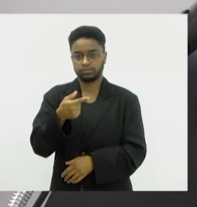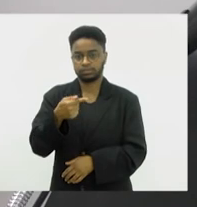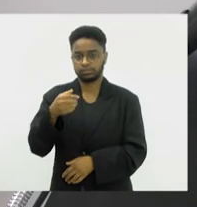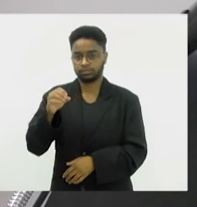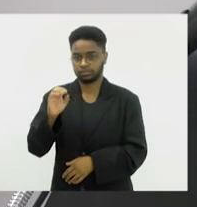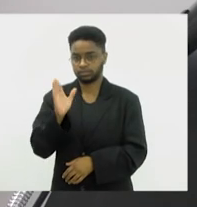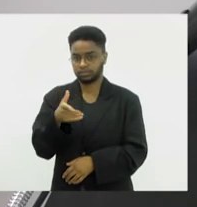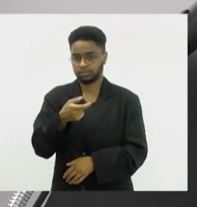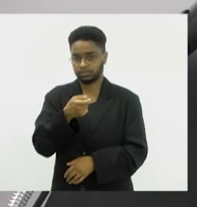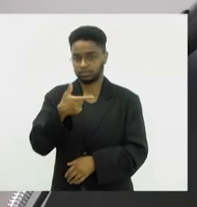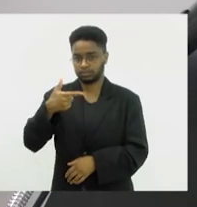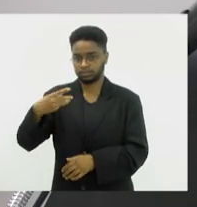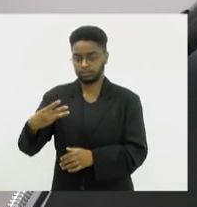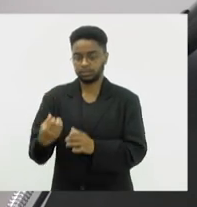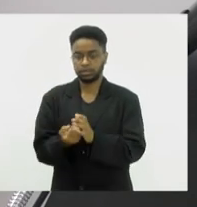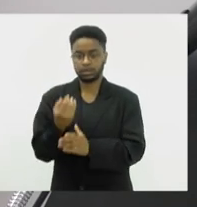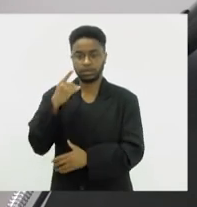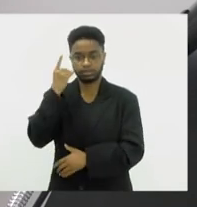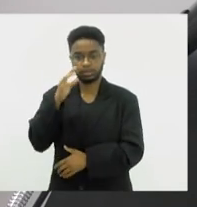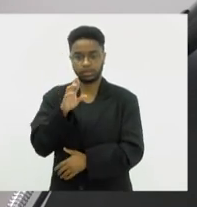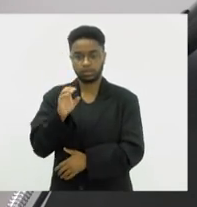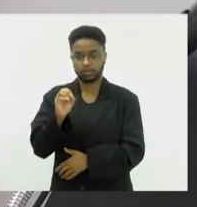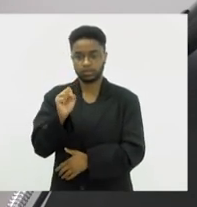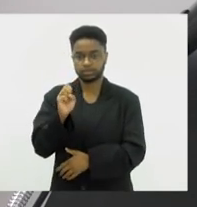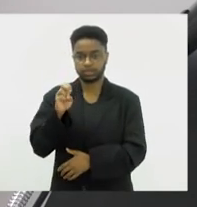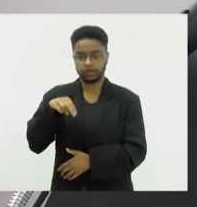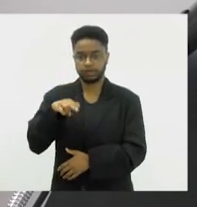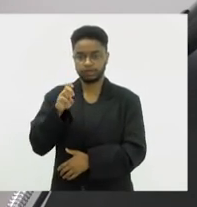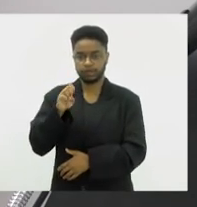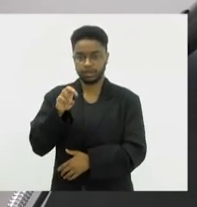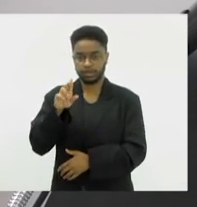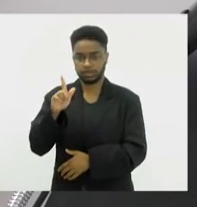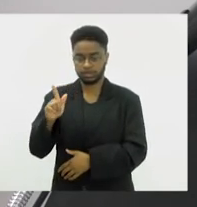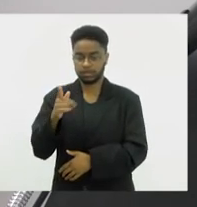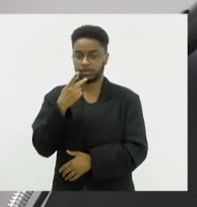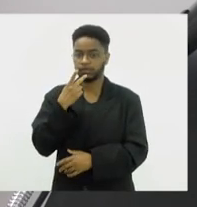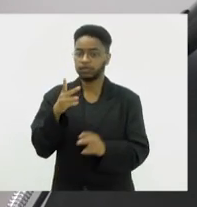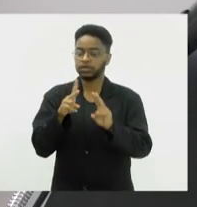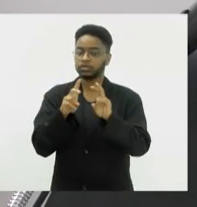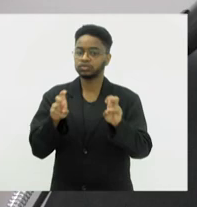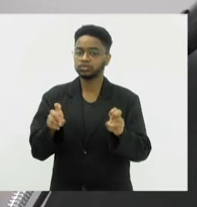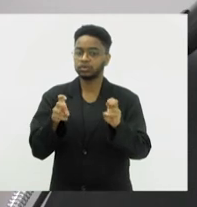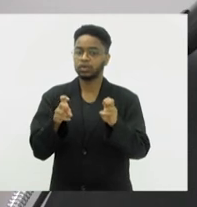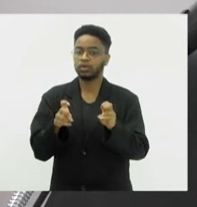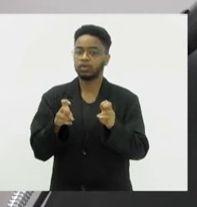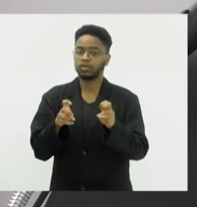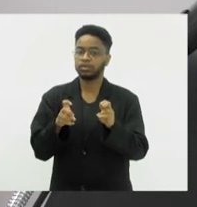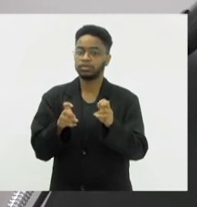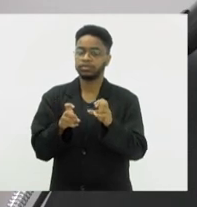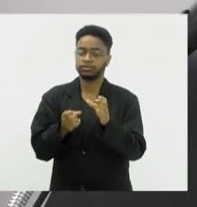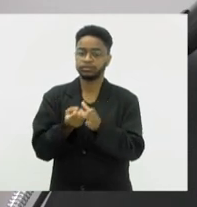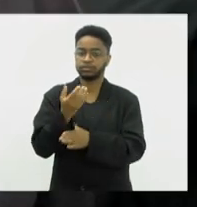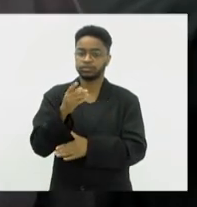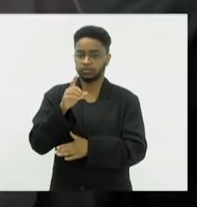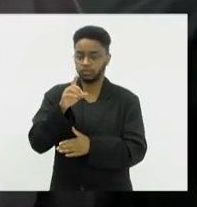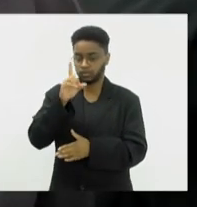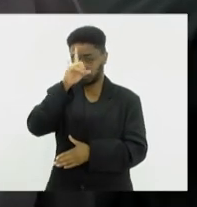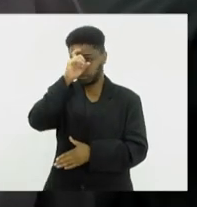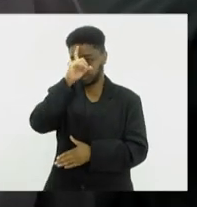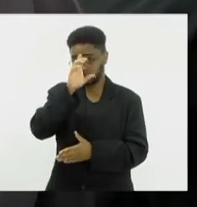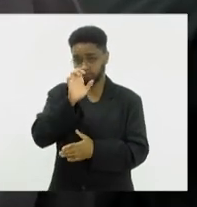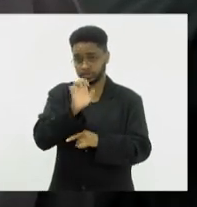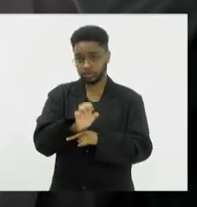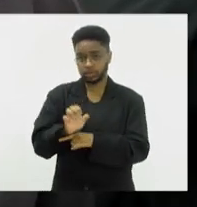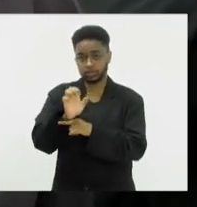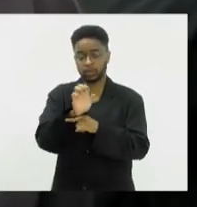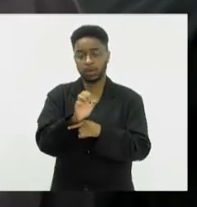de autoria do deputado Rosenberg Reis, que dispõe sobre a implantação do Hospital Estadual de Política Penal